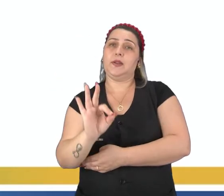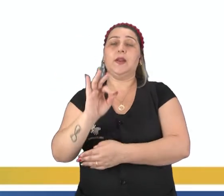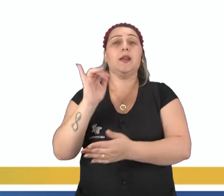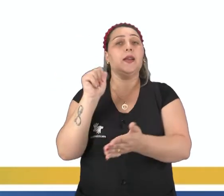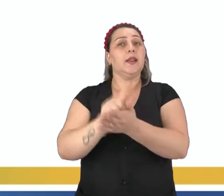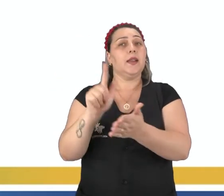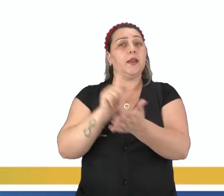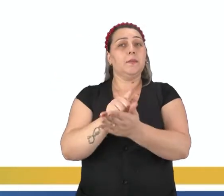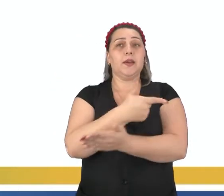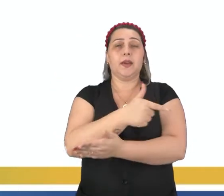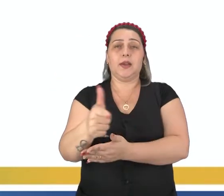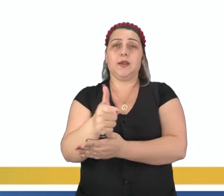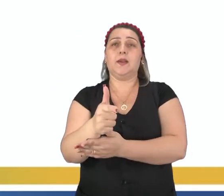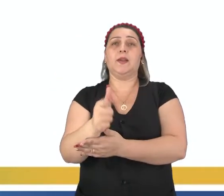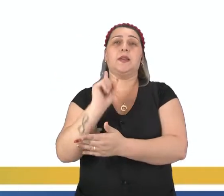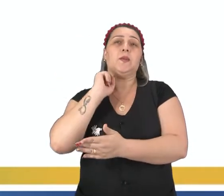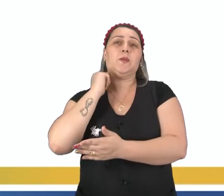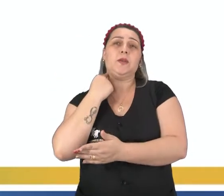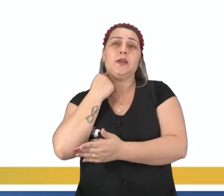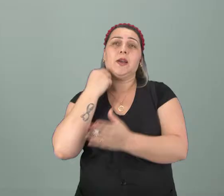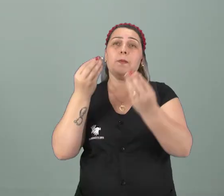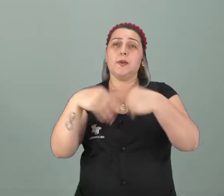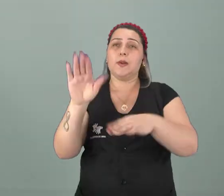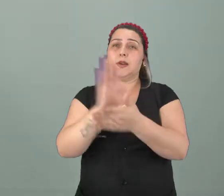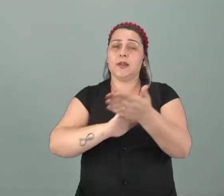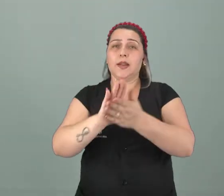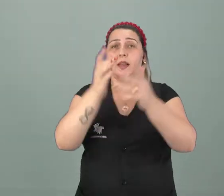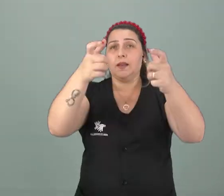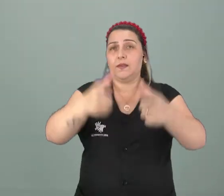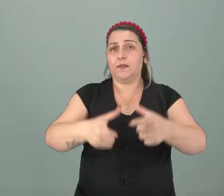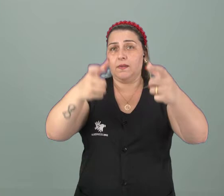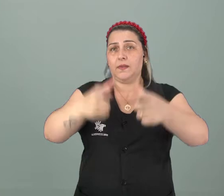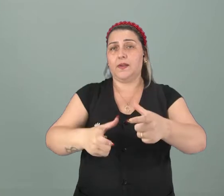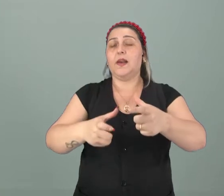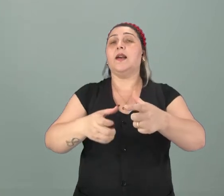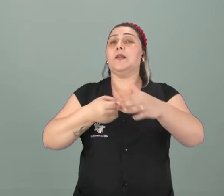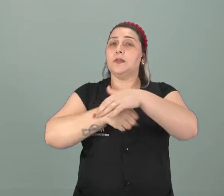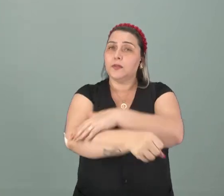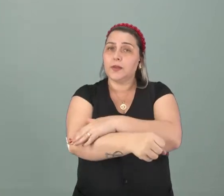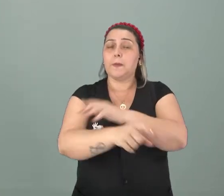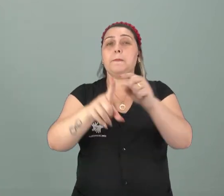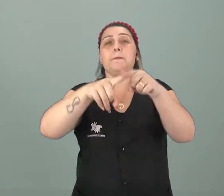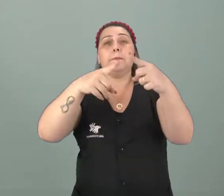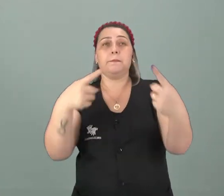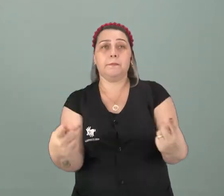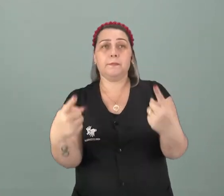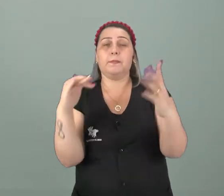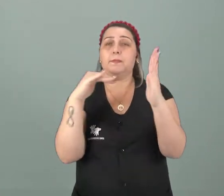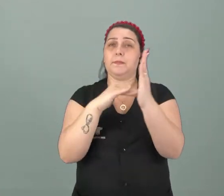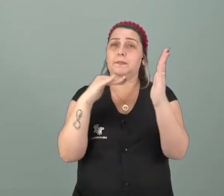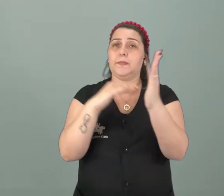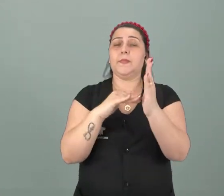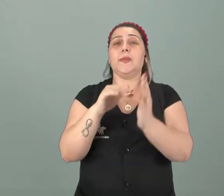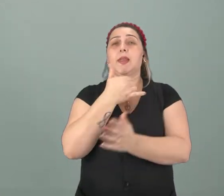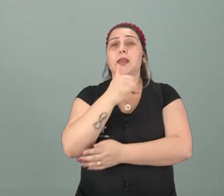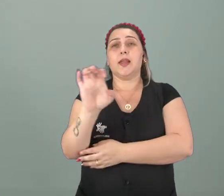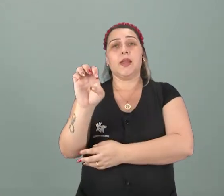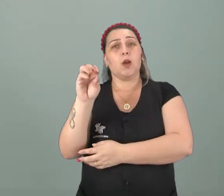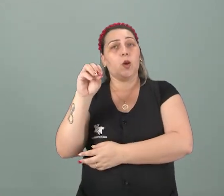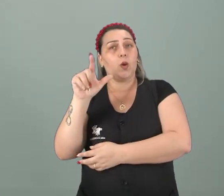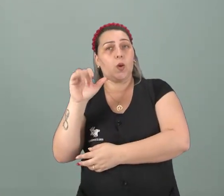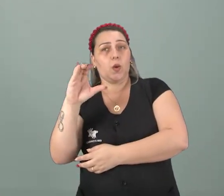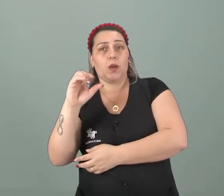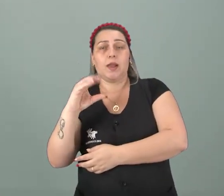não emite poluentes e que não prejudica em nada as áreas em que elas estão instaladas. Tá? Mas até mesmo a energia eólica